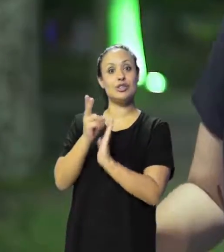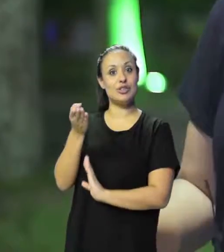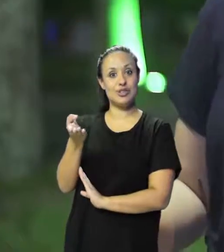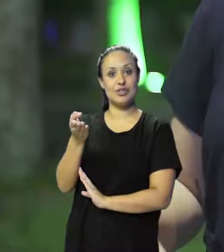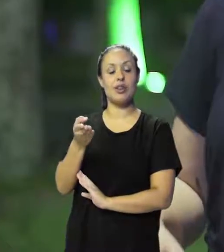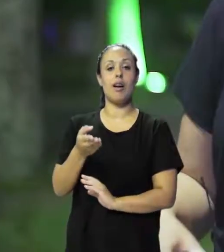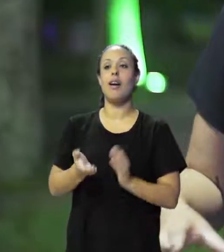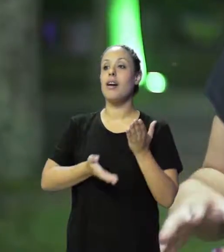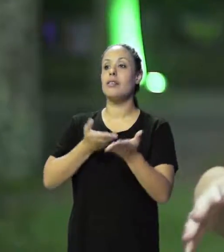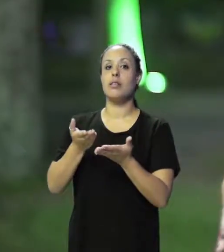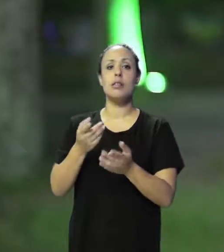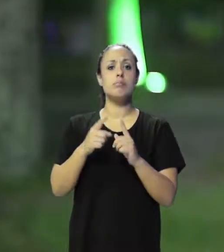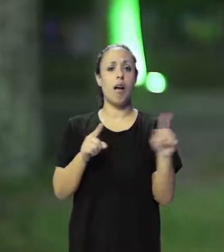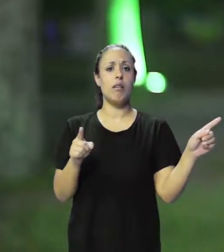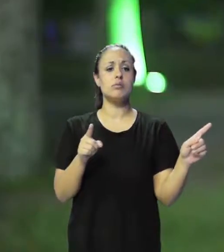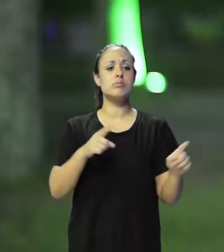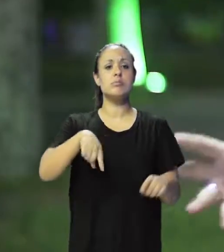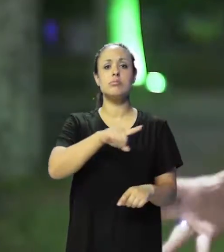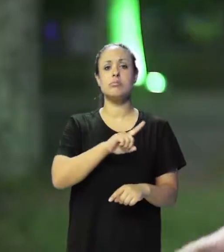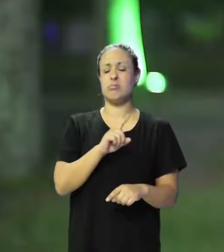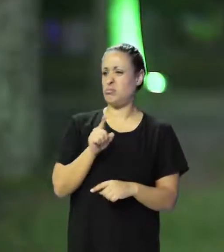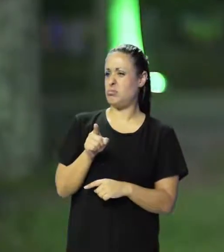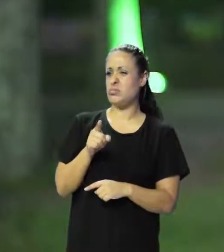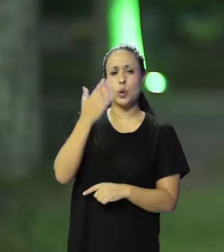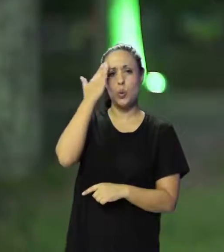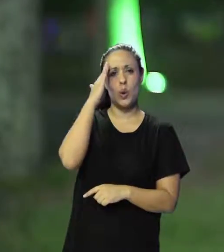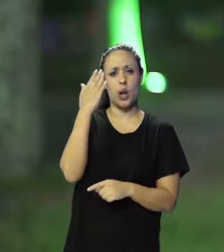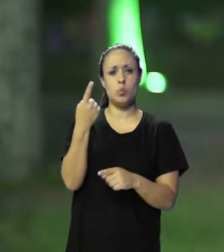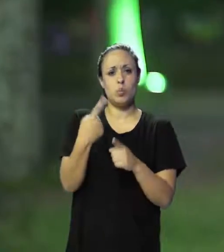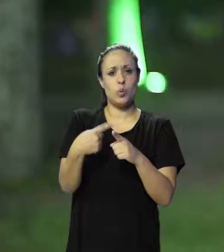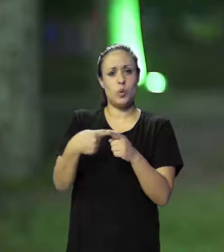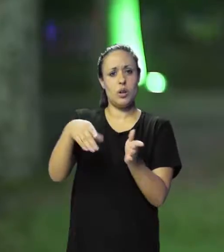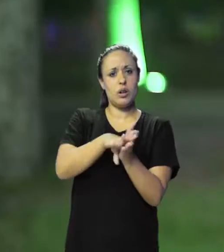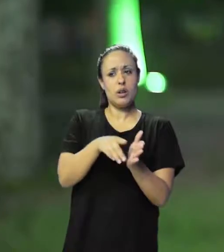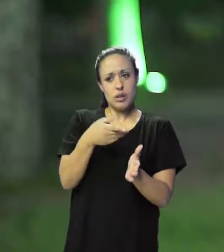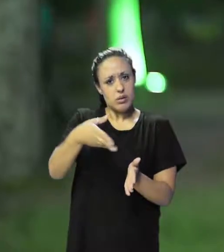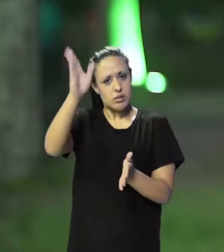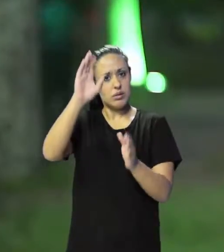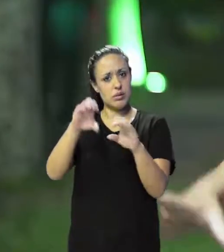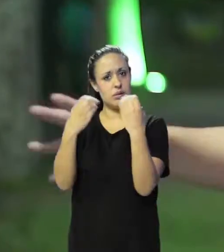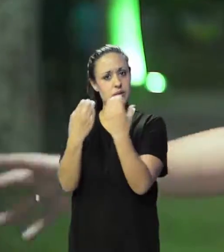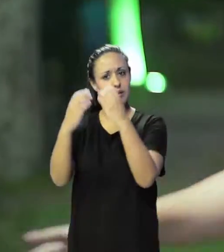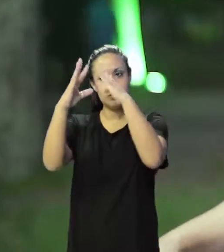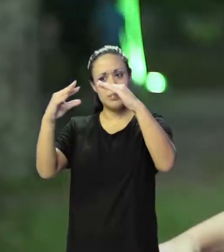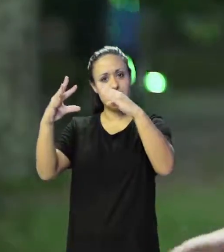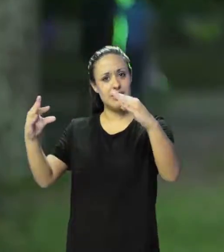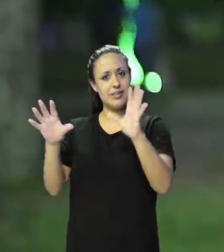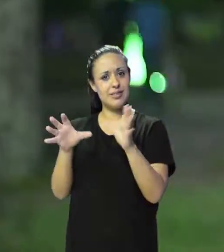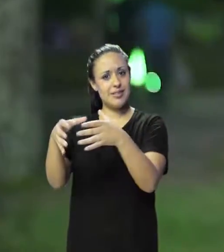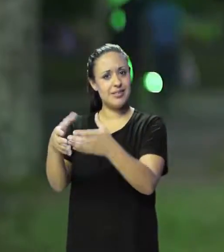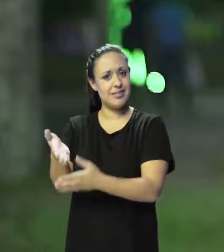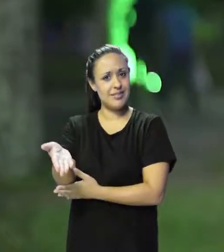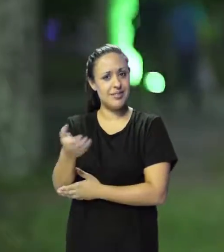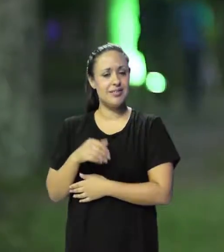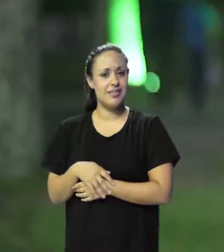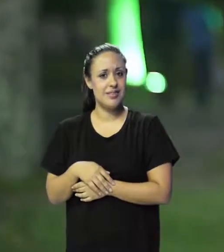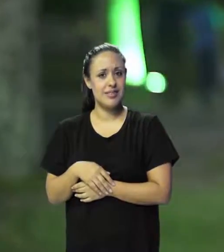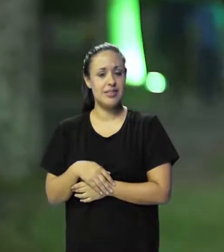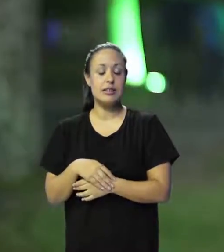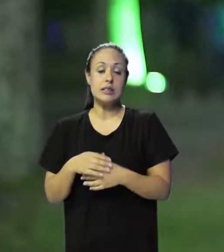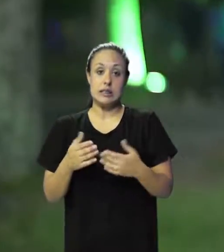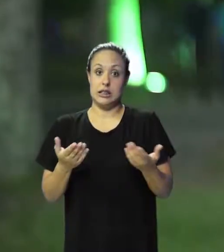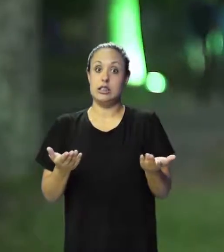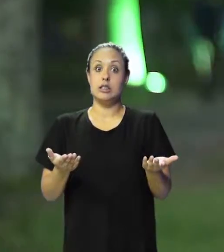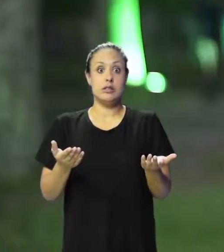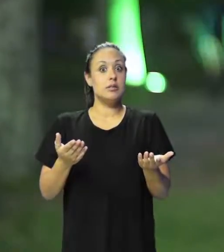de saúde. E aí, no centro de saúde, se compreende que essa pessoa não deveria estar ali, deveria estar na aldeia, né? Então, essa